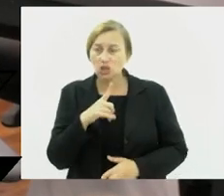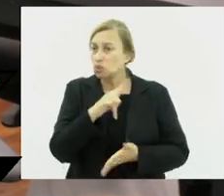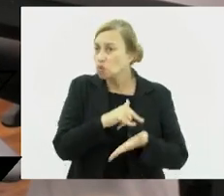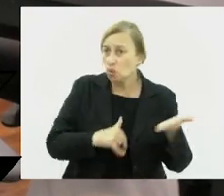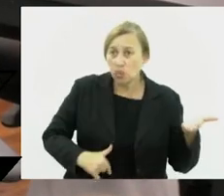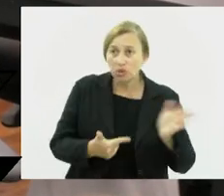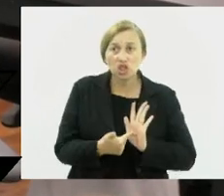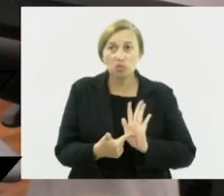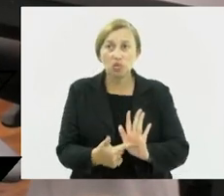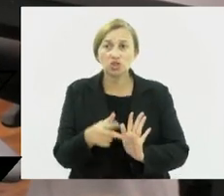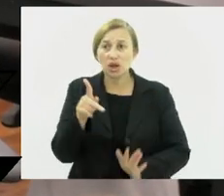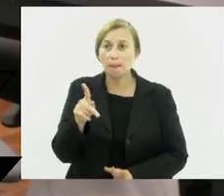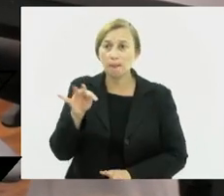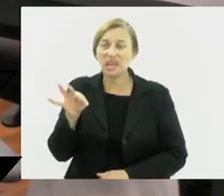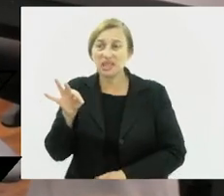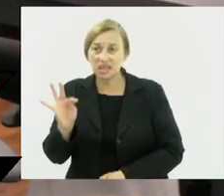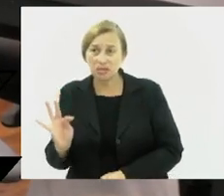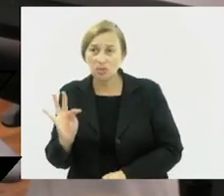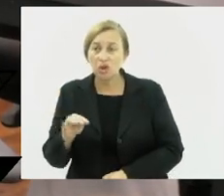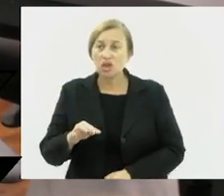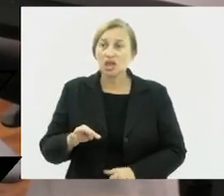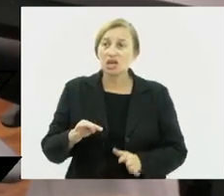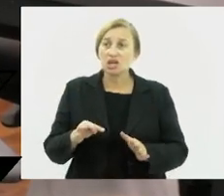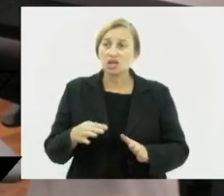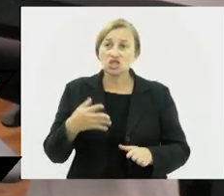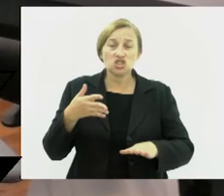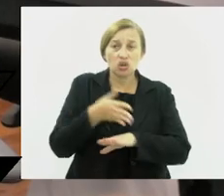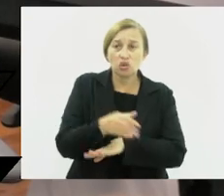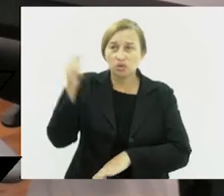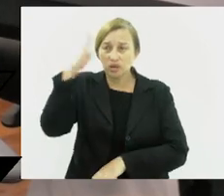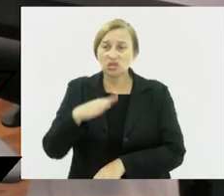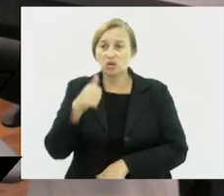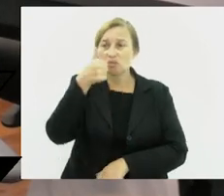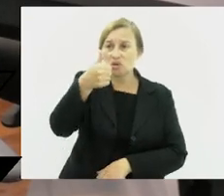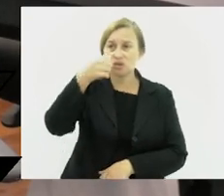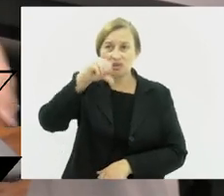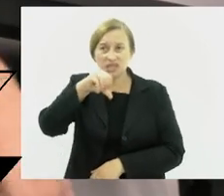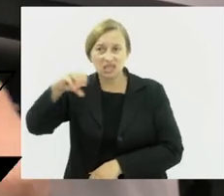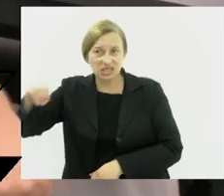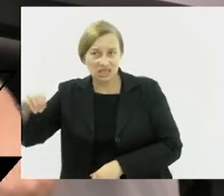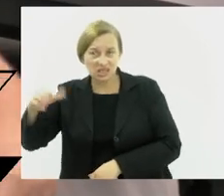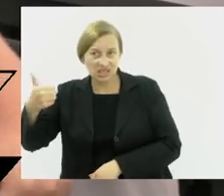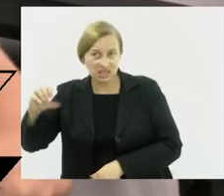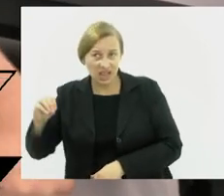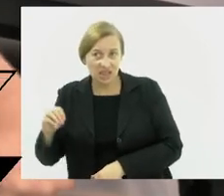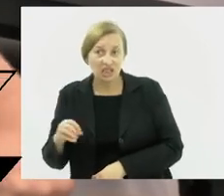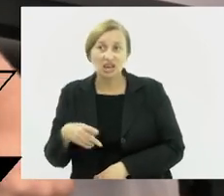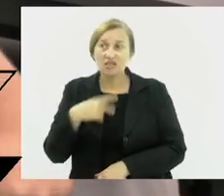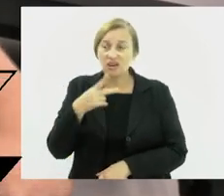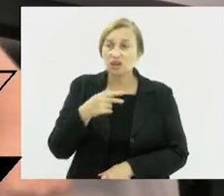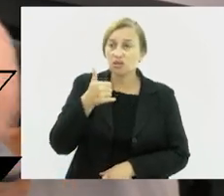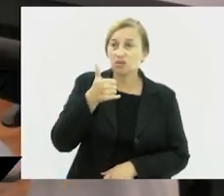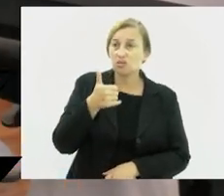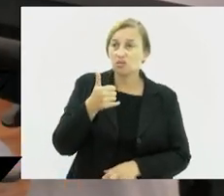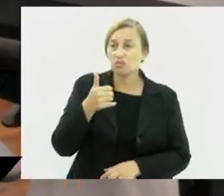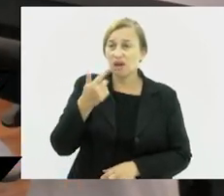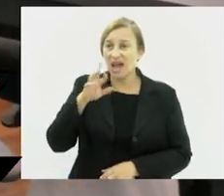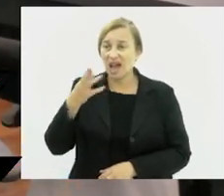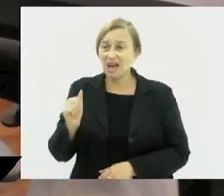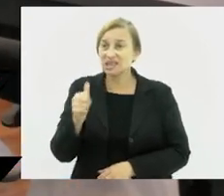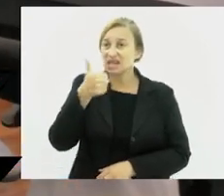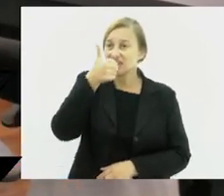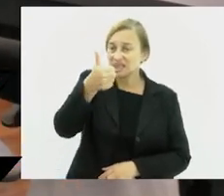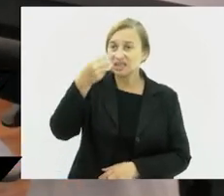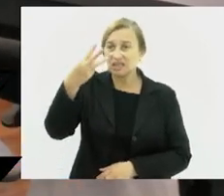documentos que mostram que o pitbull estava no Brasil desde 1905, 1910. A gente está falando de uma raça de 130 anos, uma raça que faz